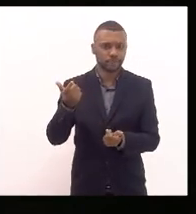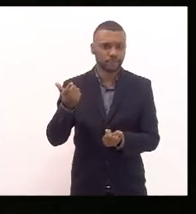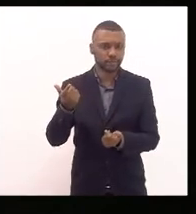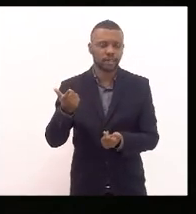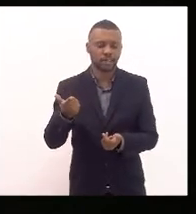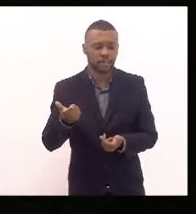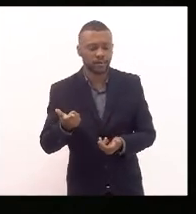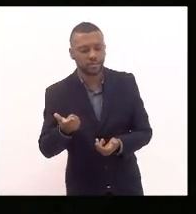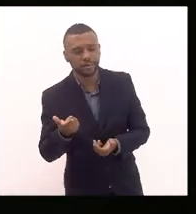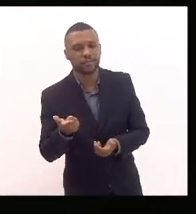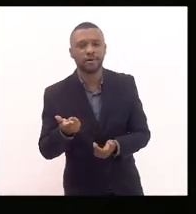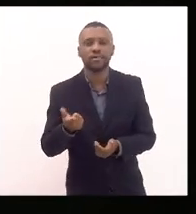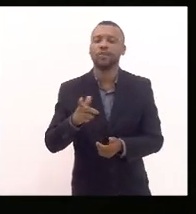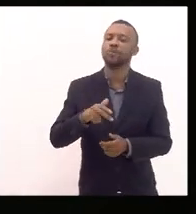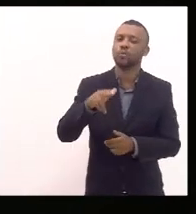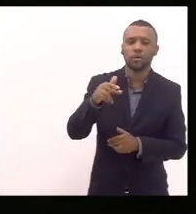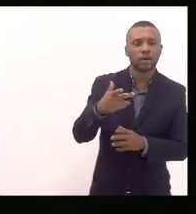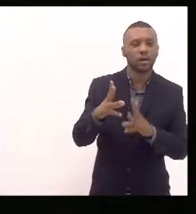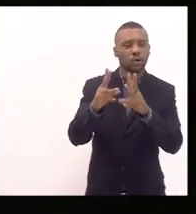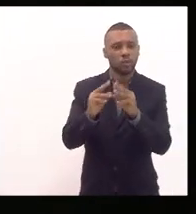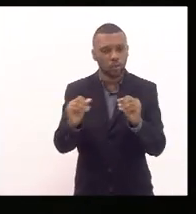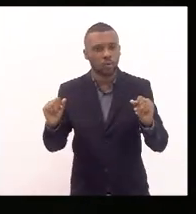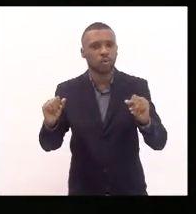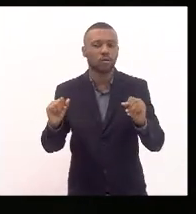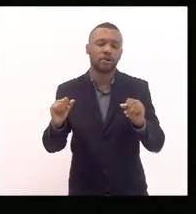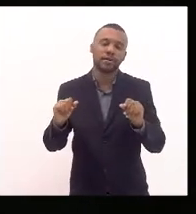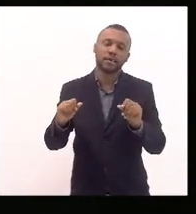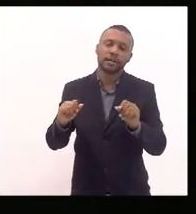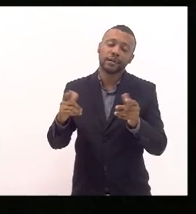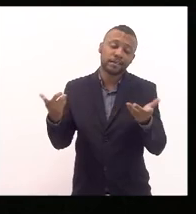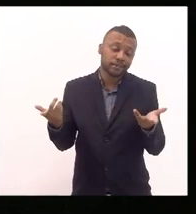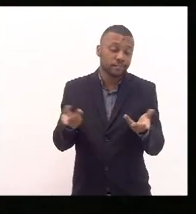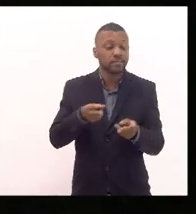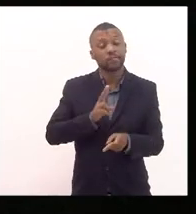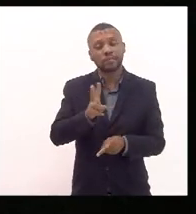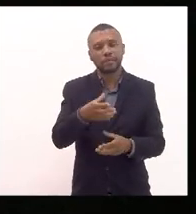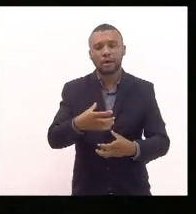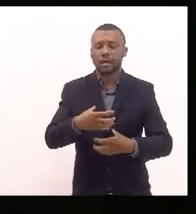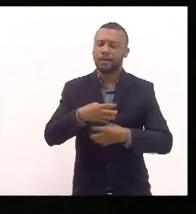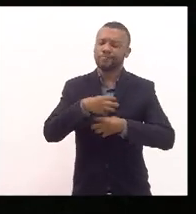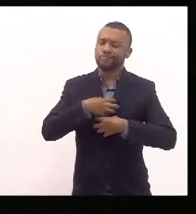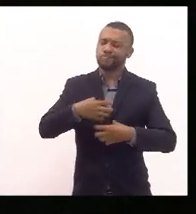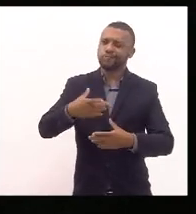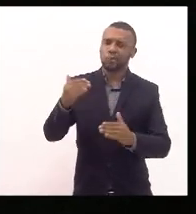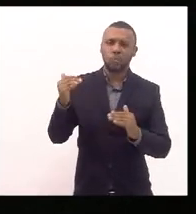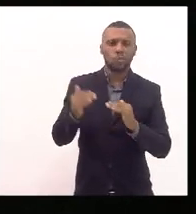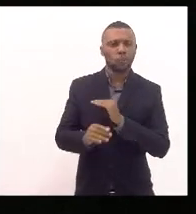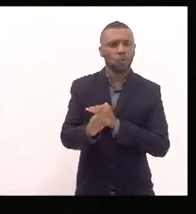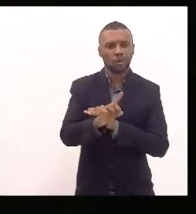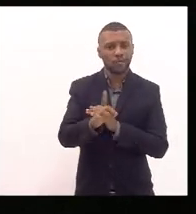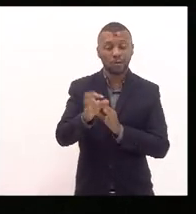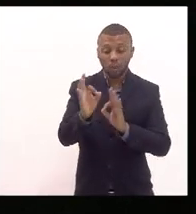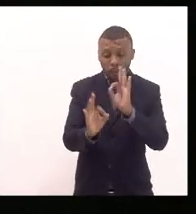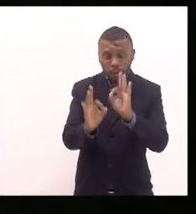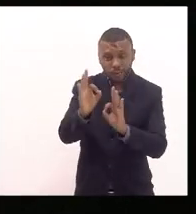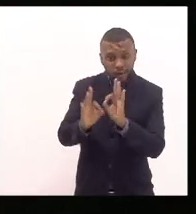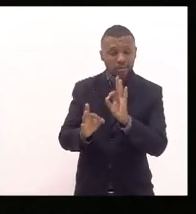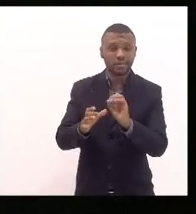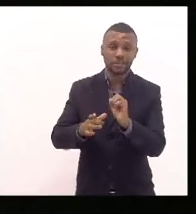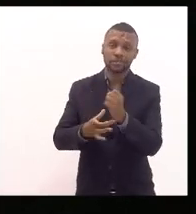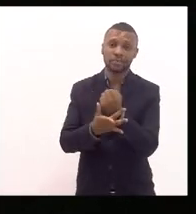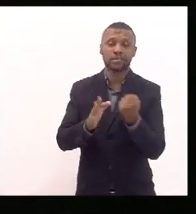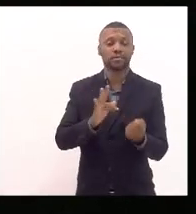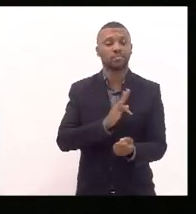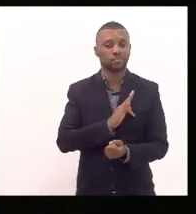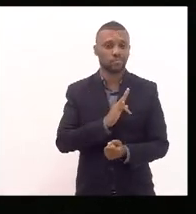extirpada jamais e segue aqui a nossa indignação pela continuidade de um projeto de Segurança